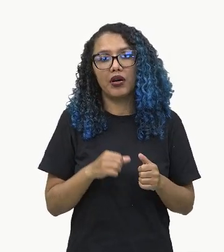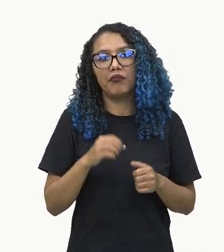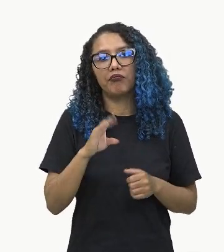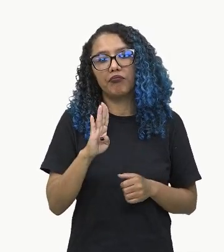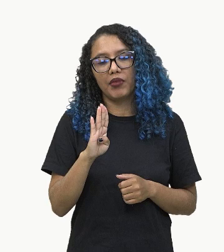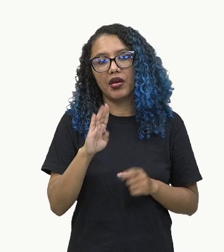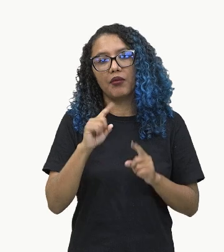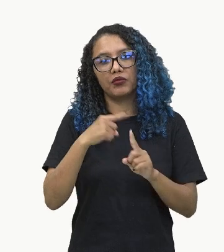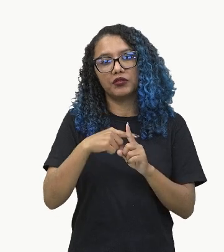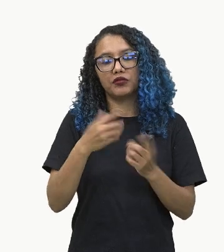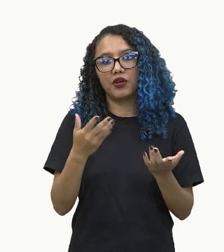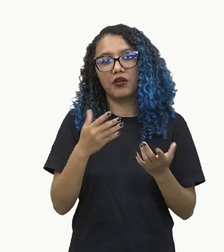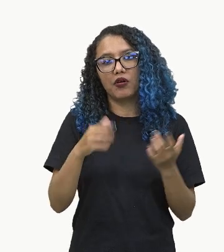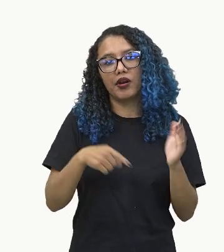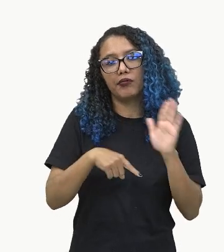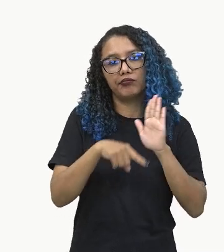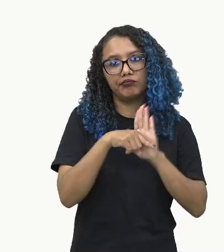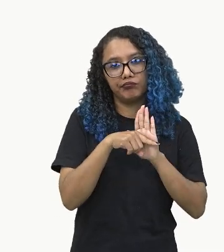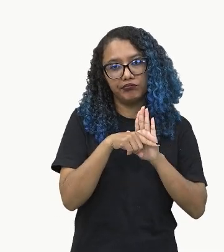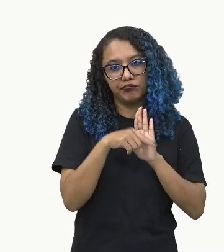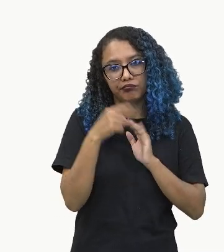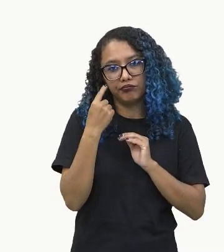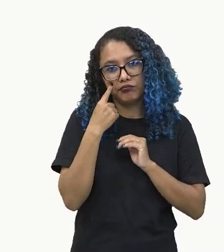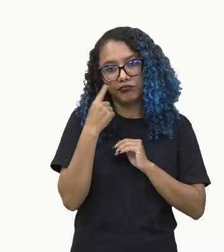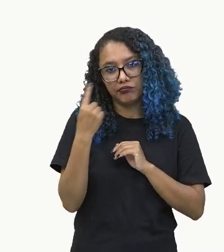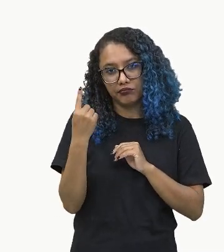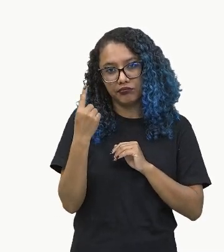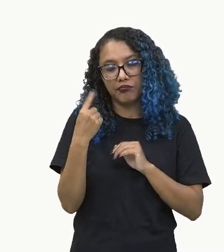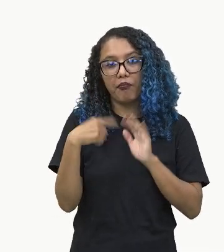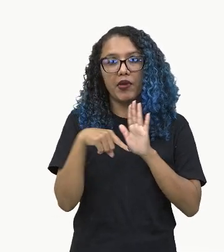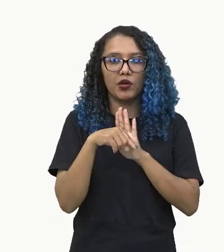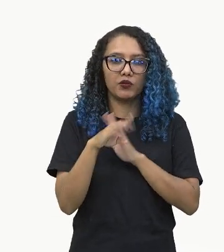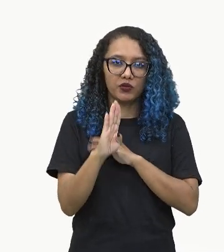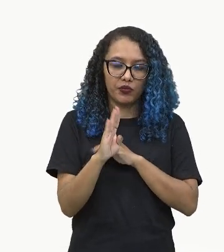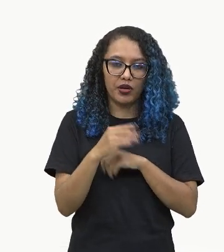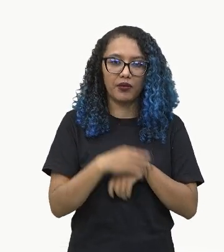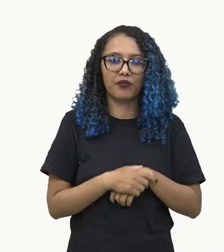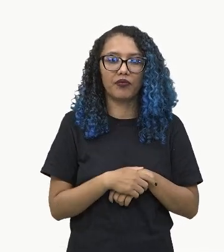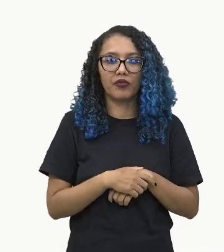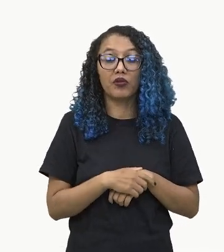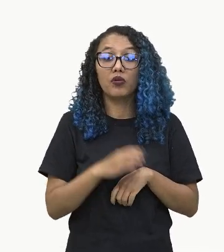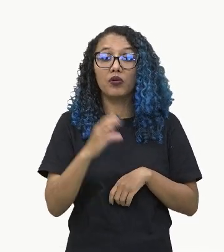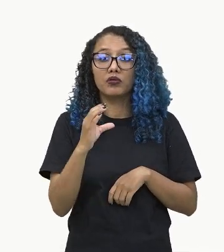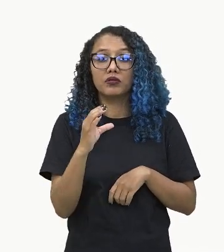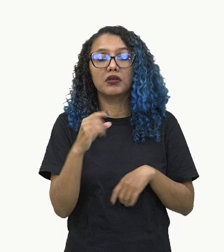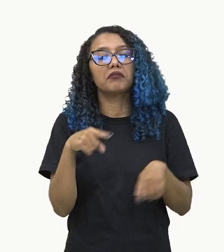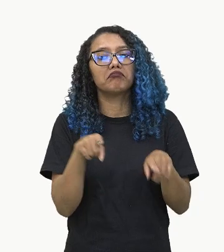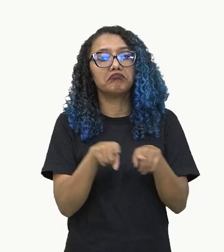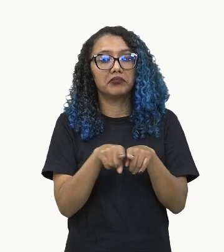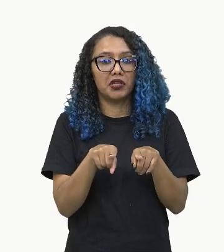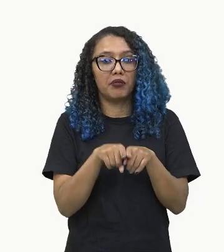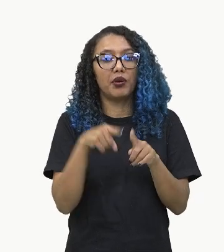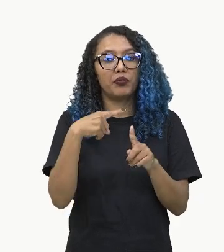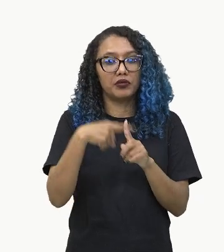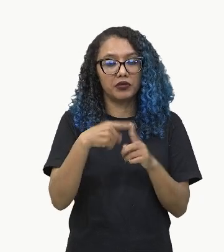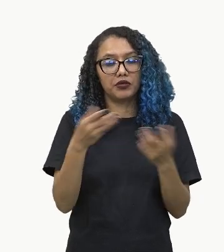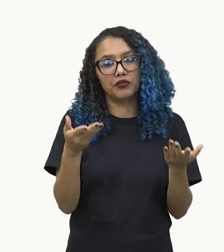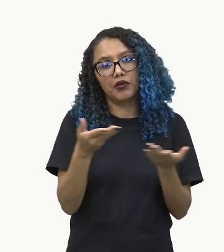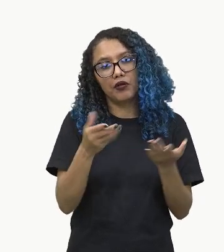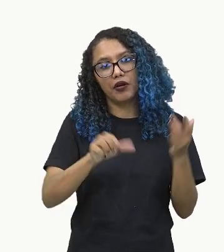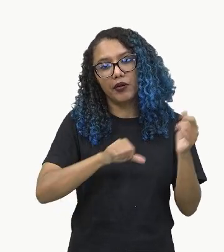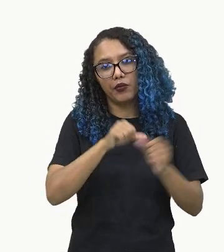positivo, ficou negativo, ok? E o C, que também era